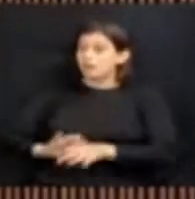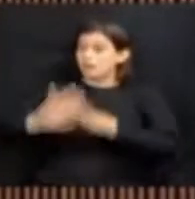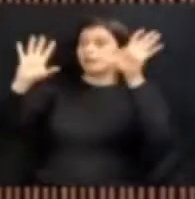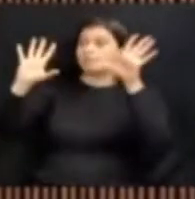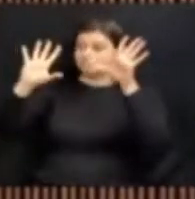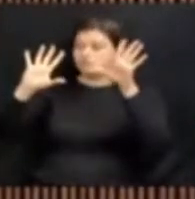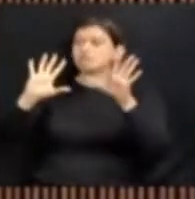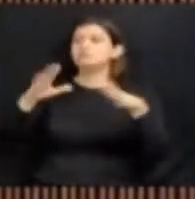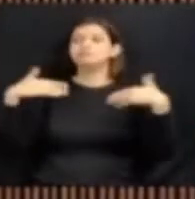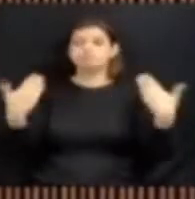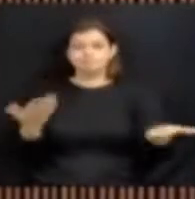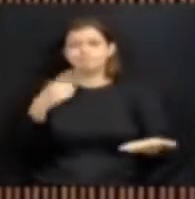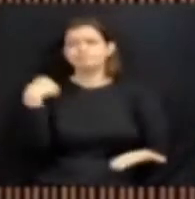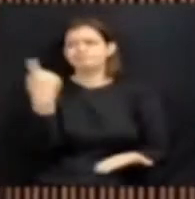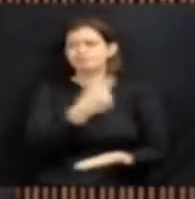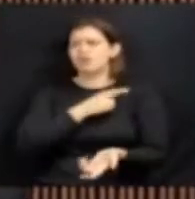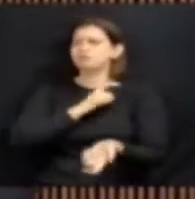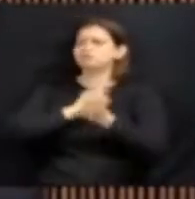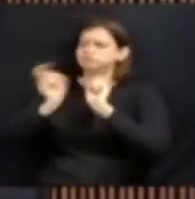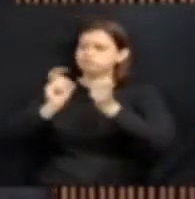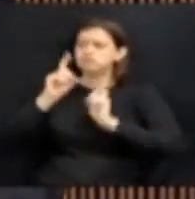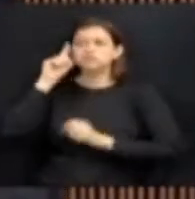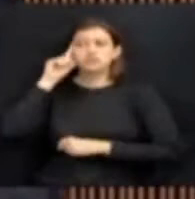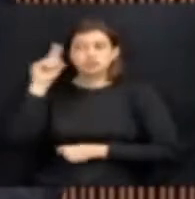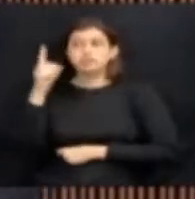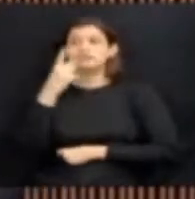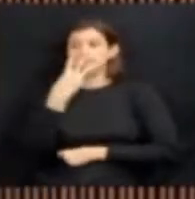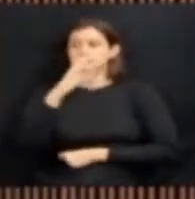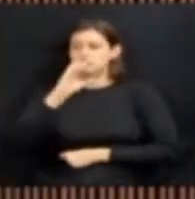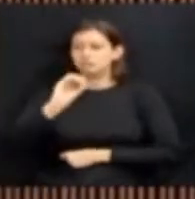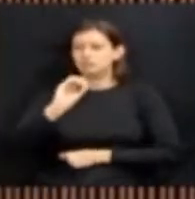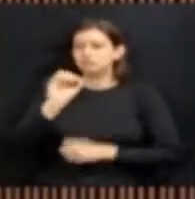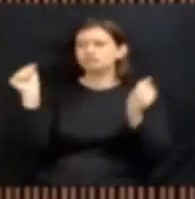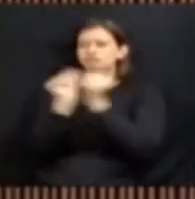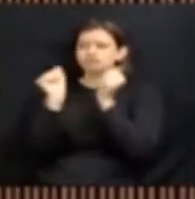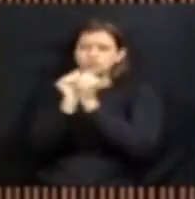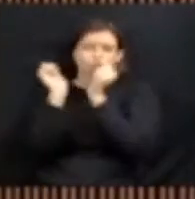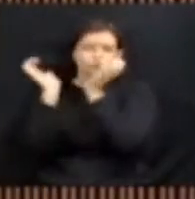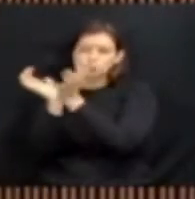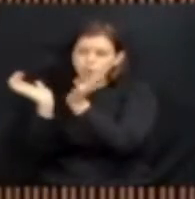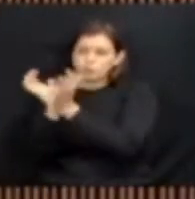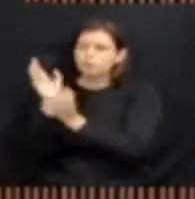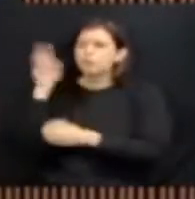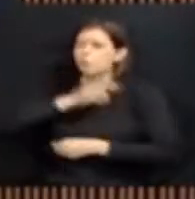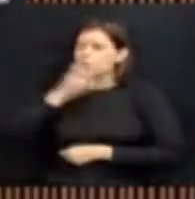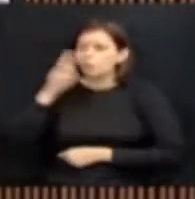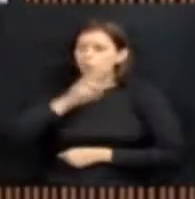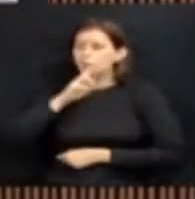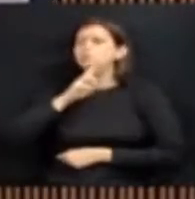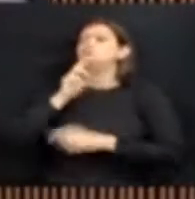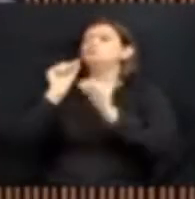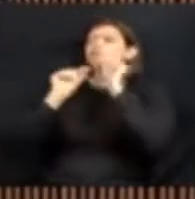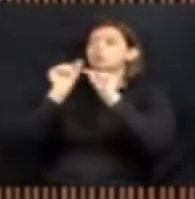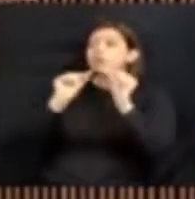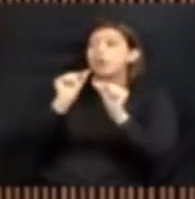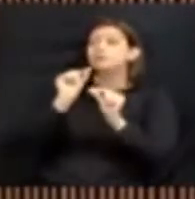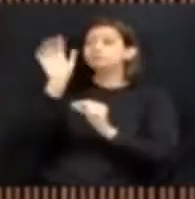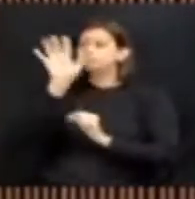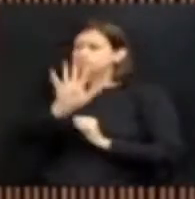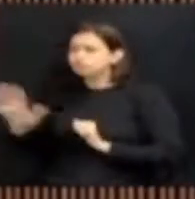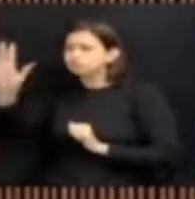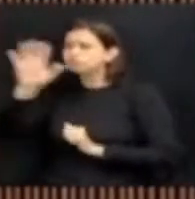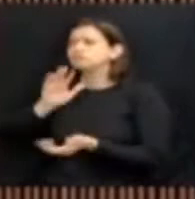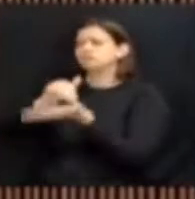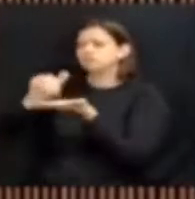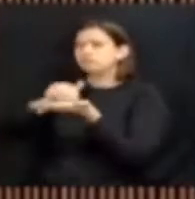com Fundo de Investimento Russo veio o gaba secretário-geral e naquela represa não tinha 13 milhões de dose